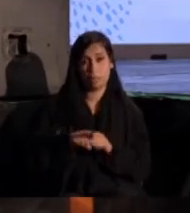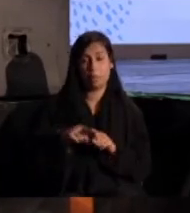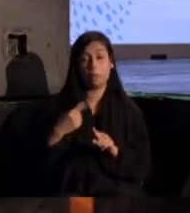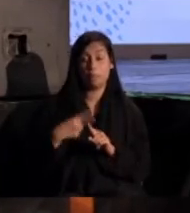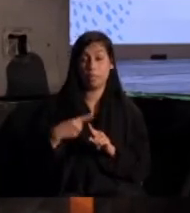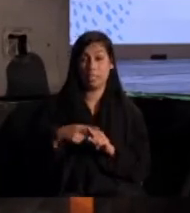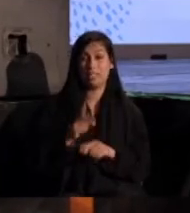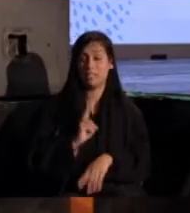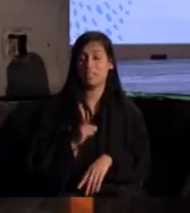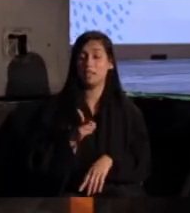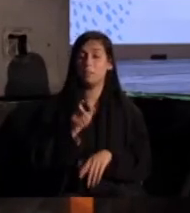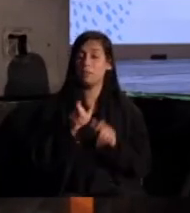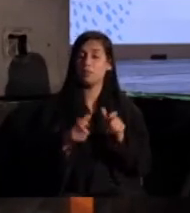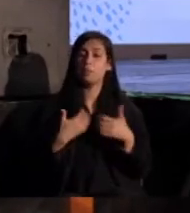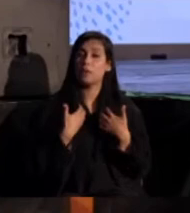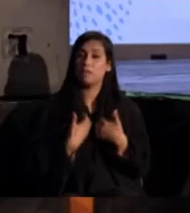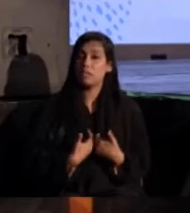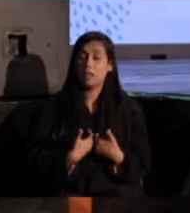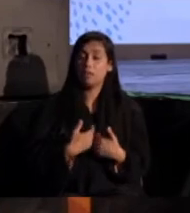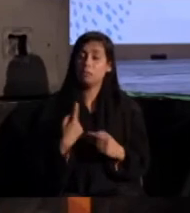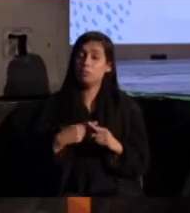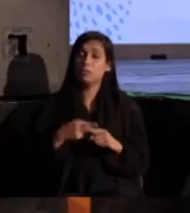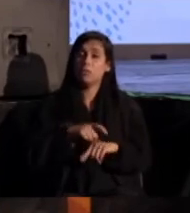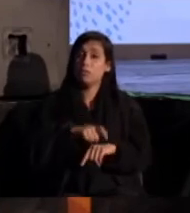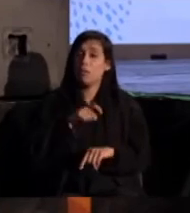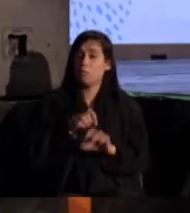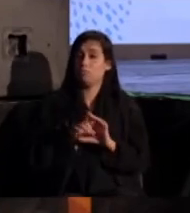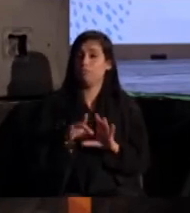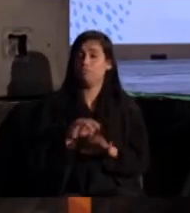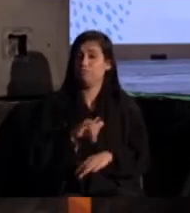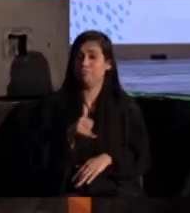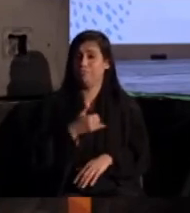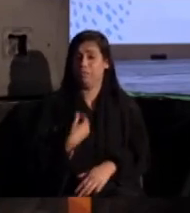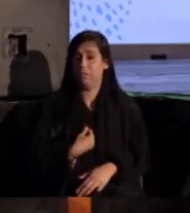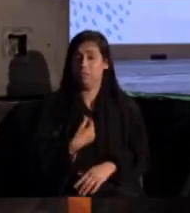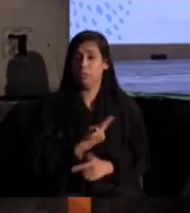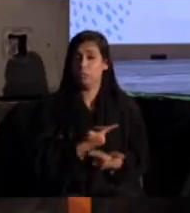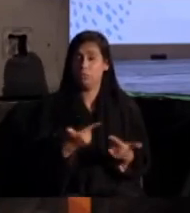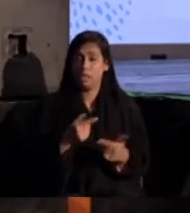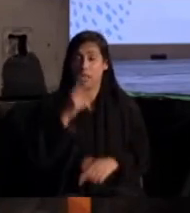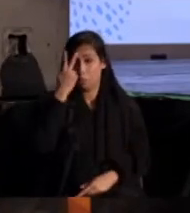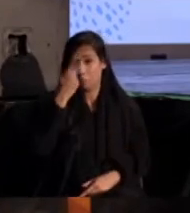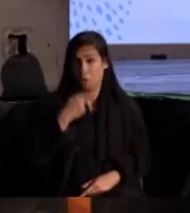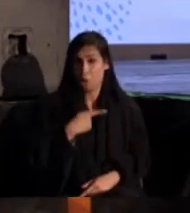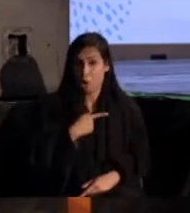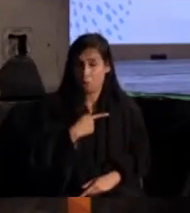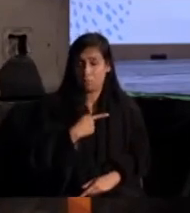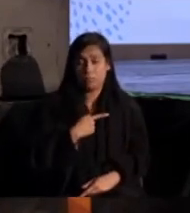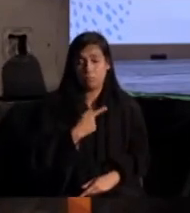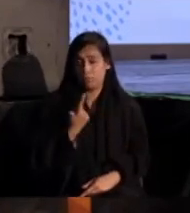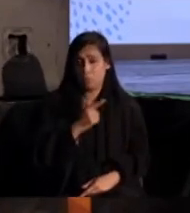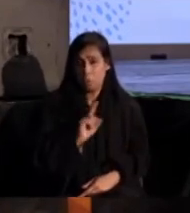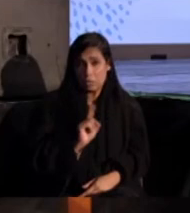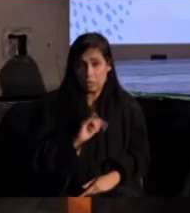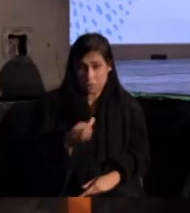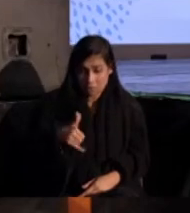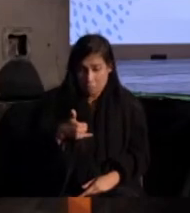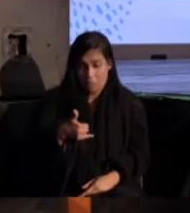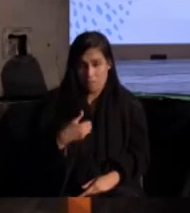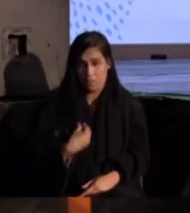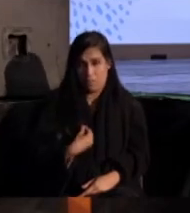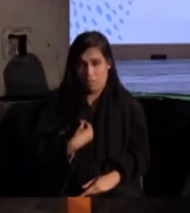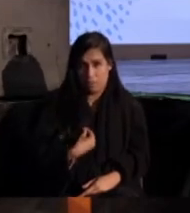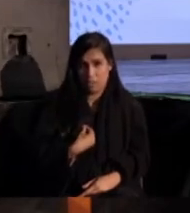Então, se a gente tiver pouco tempo para desfrutar de nós mesmos, fica mais difícil